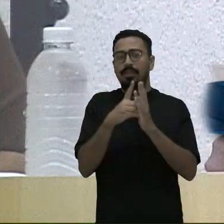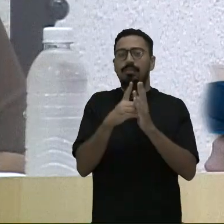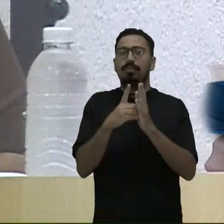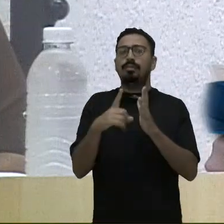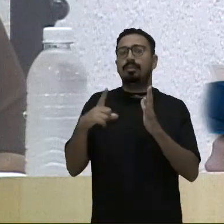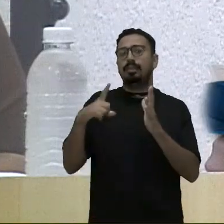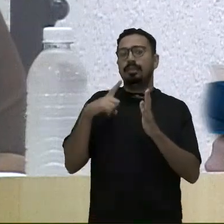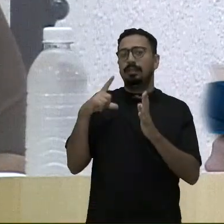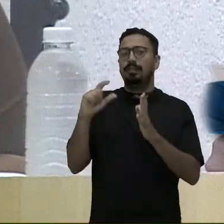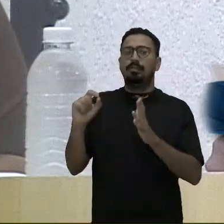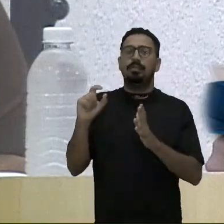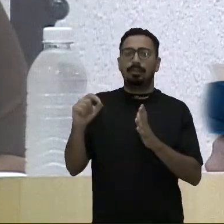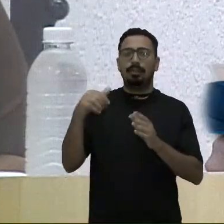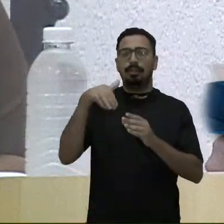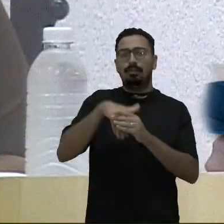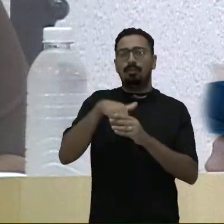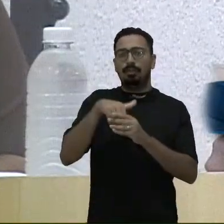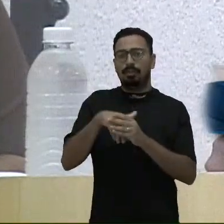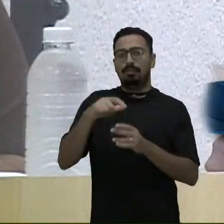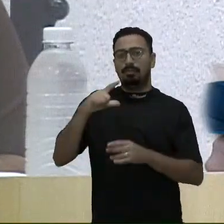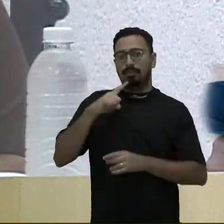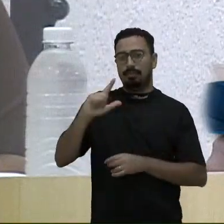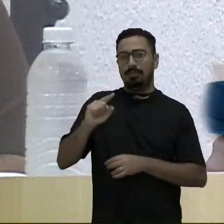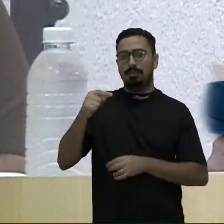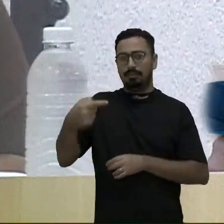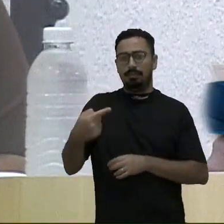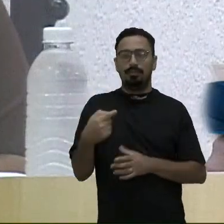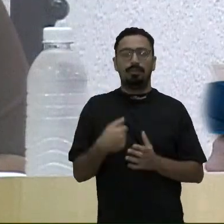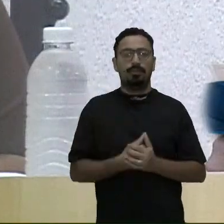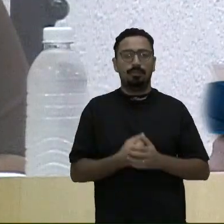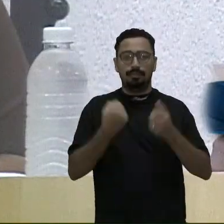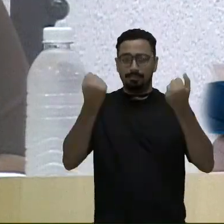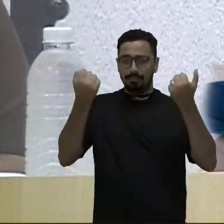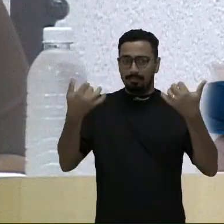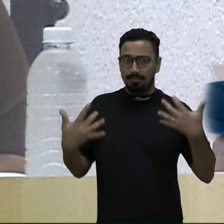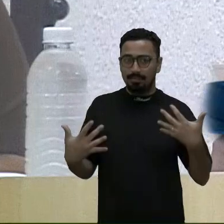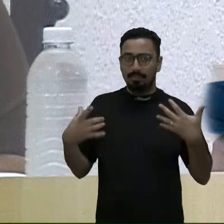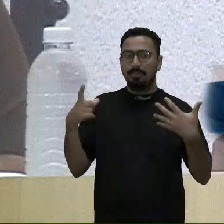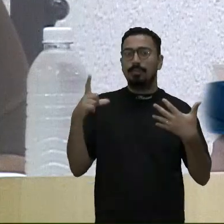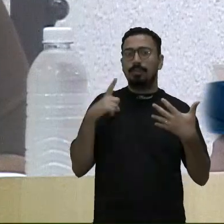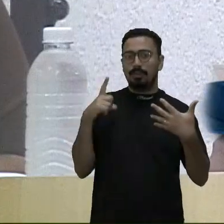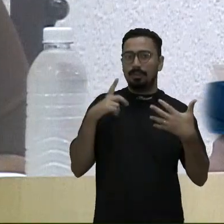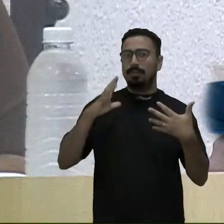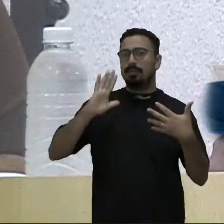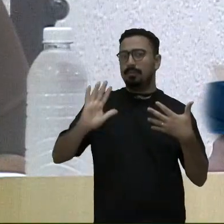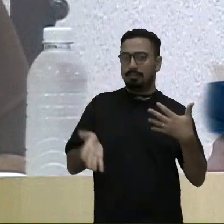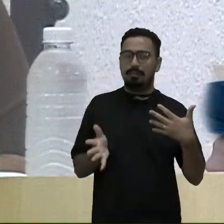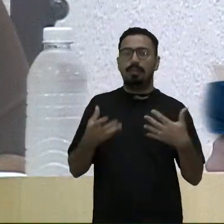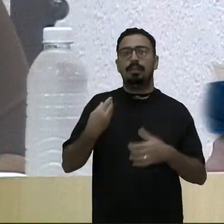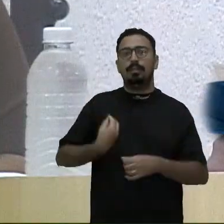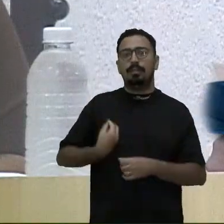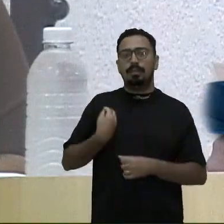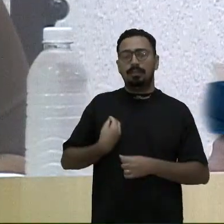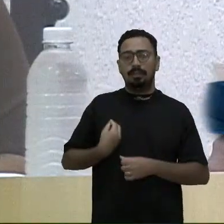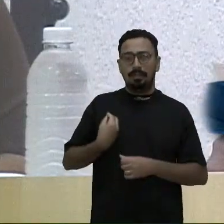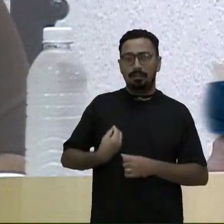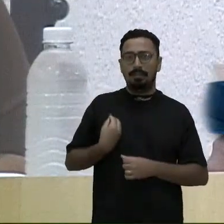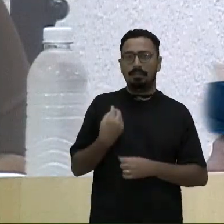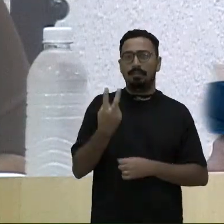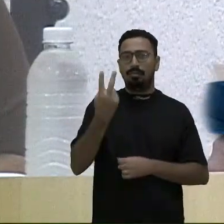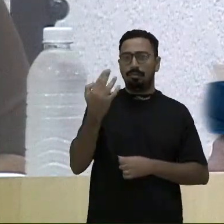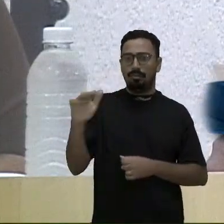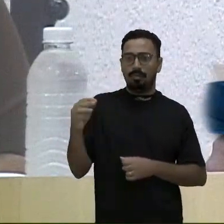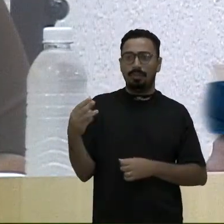será colocado em votação. Feitas as explicações e é constatada a presença de 2/3 dos